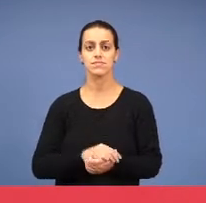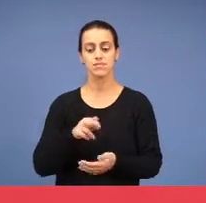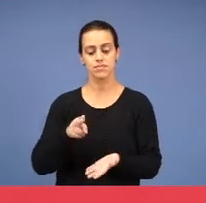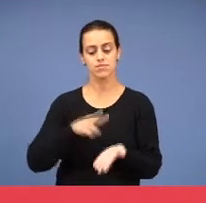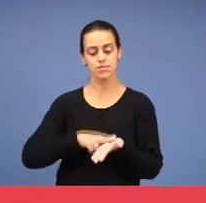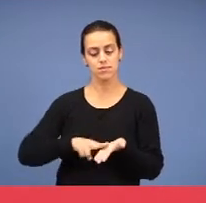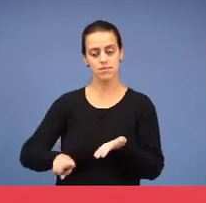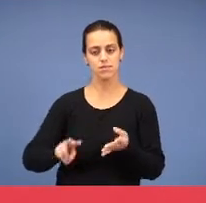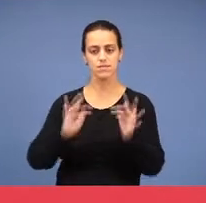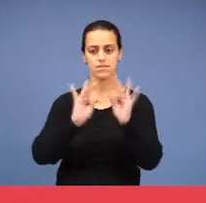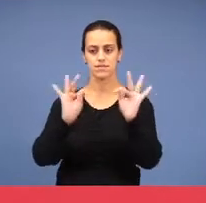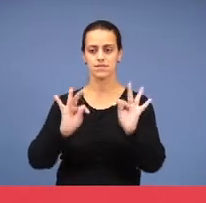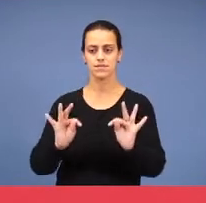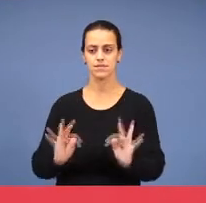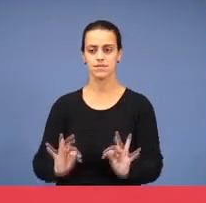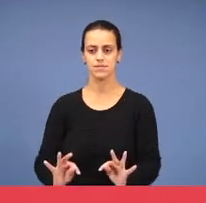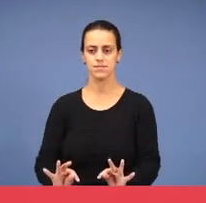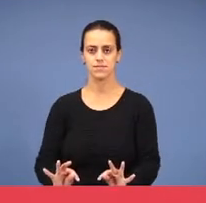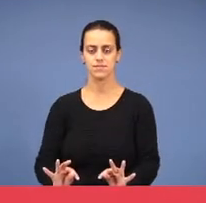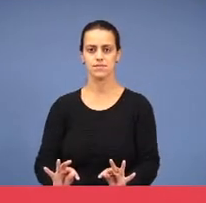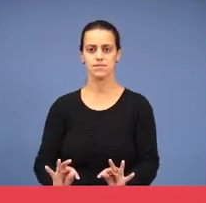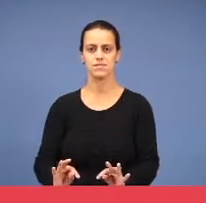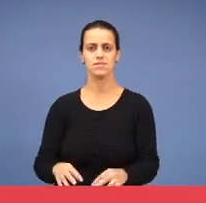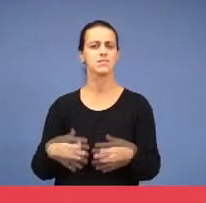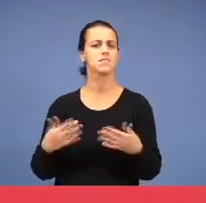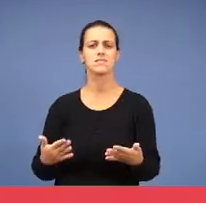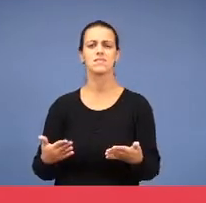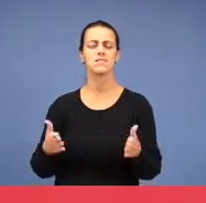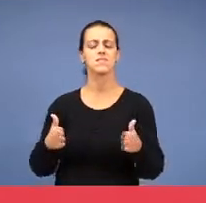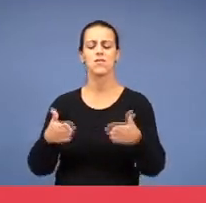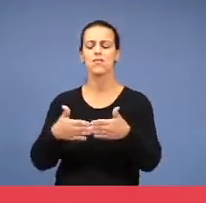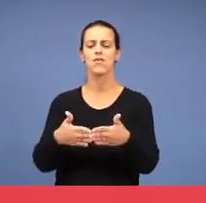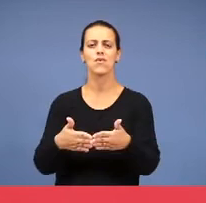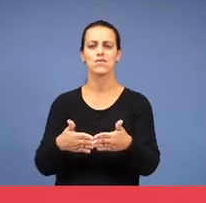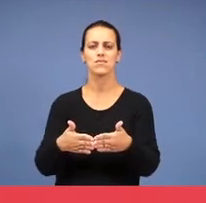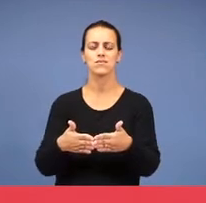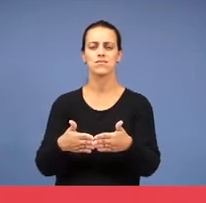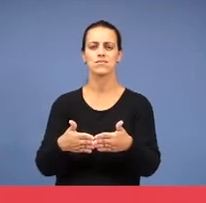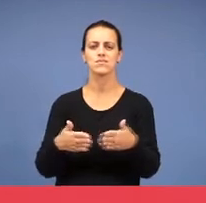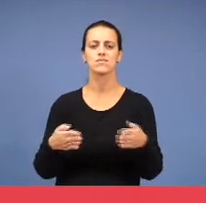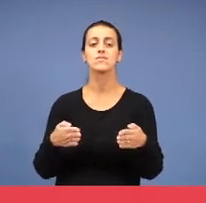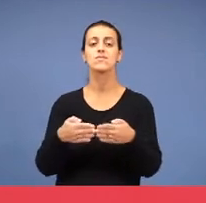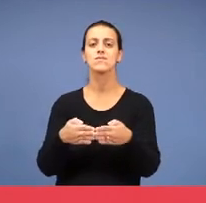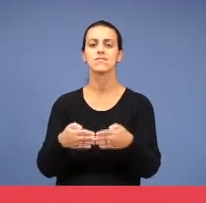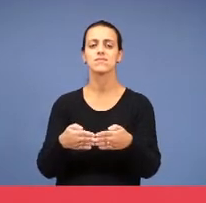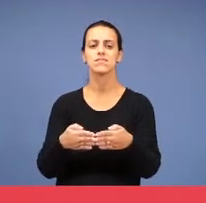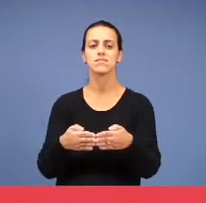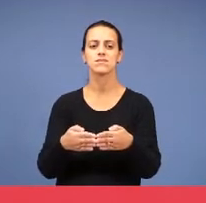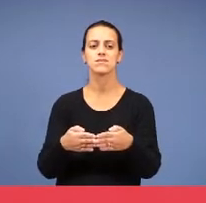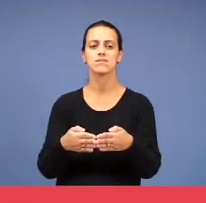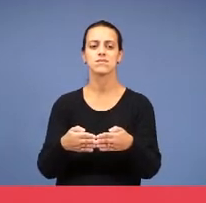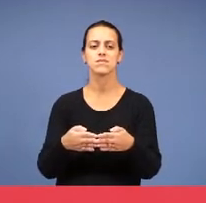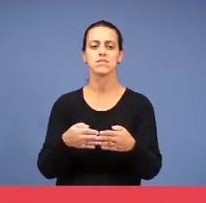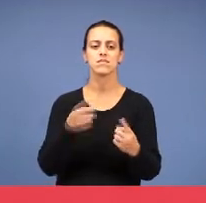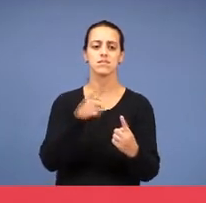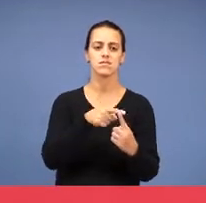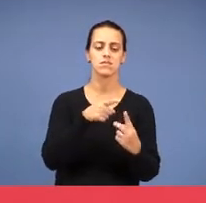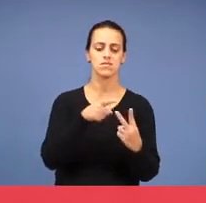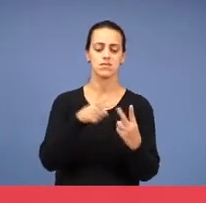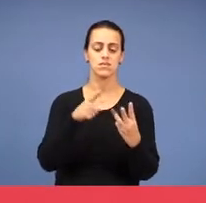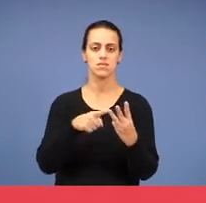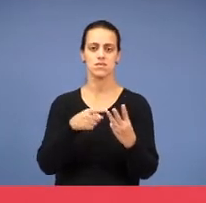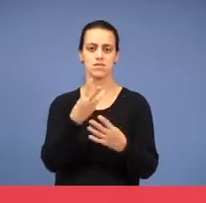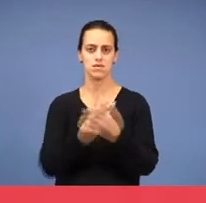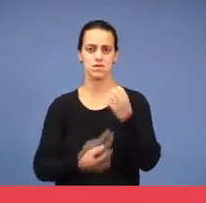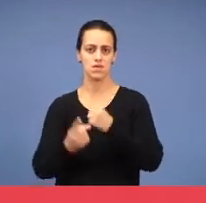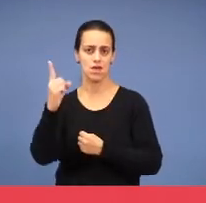de Tiatira, onde estava a ênfase? Aqui, então, na Trindade. O Pai, o Filho e o Espírito Santo. E